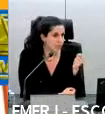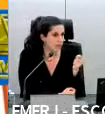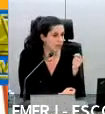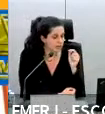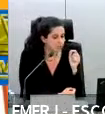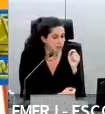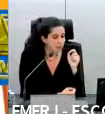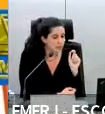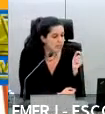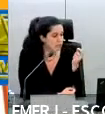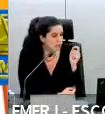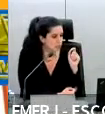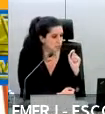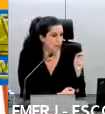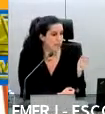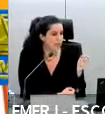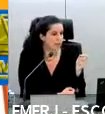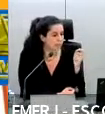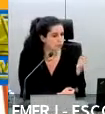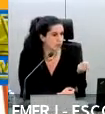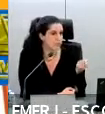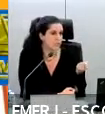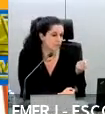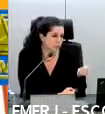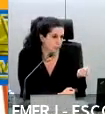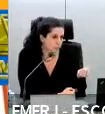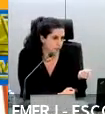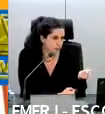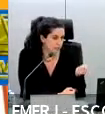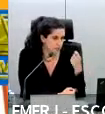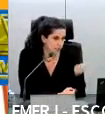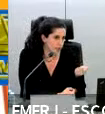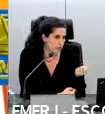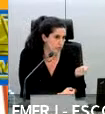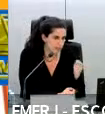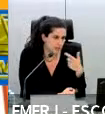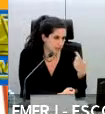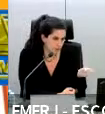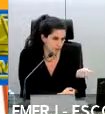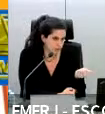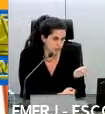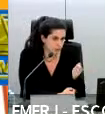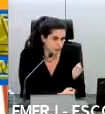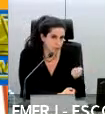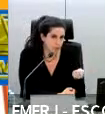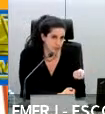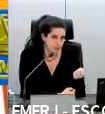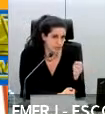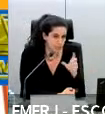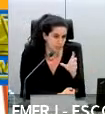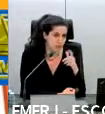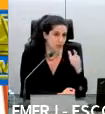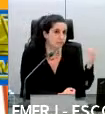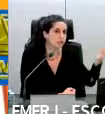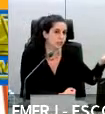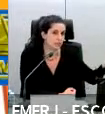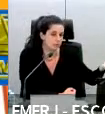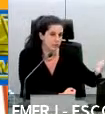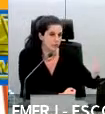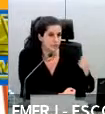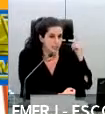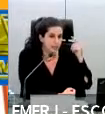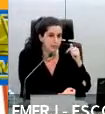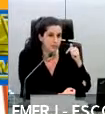Então, foi o início de uma caminhada em busca dessa cifra oculta, que na violência doméstica, na violência de gênero é muito grande, né? As pessoas que não